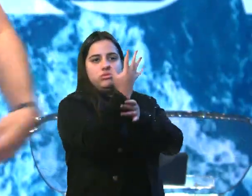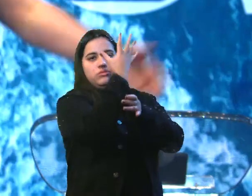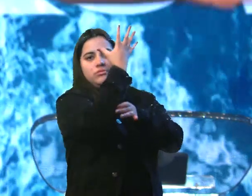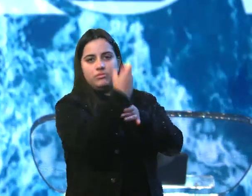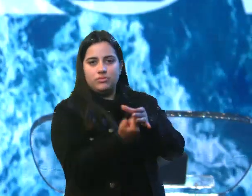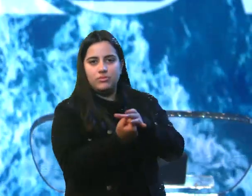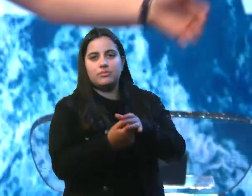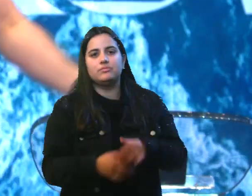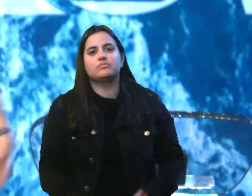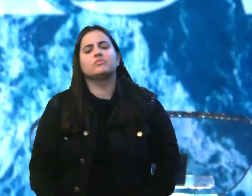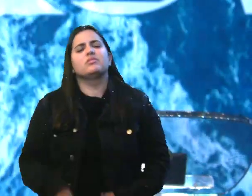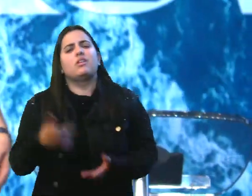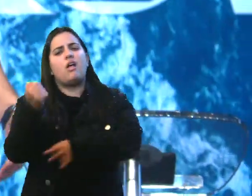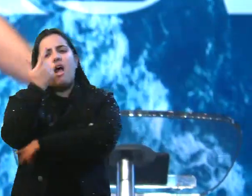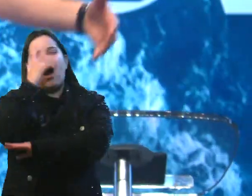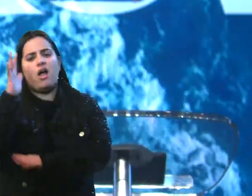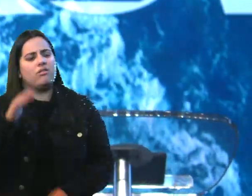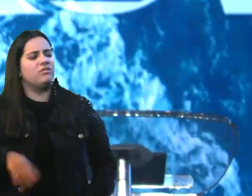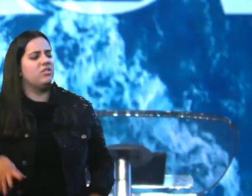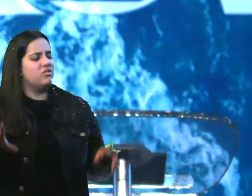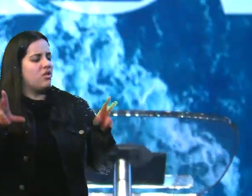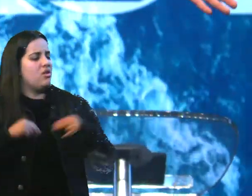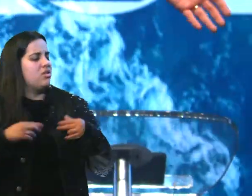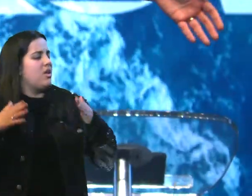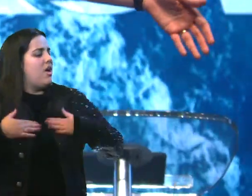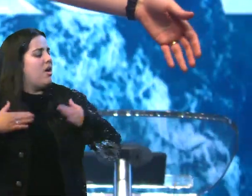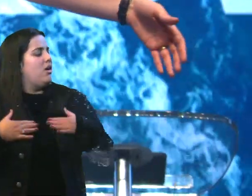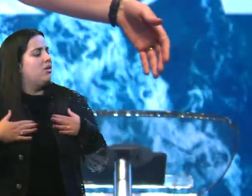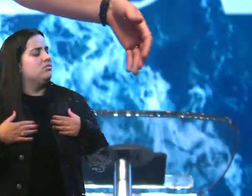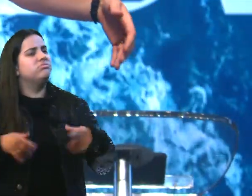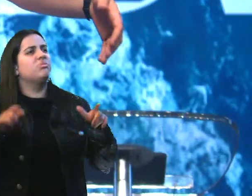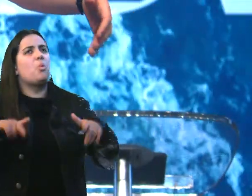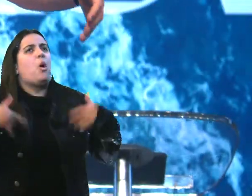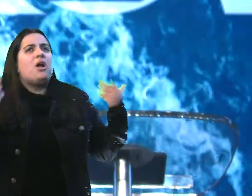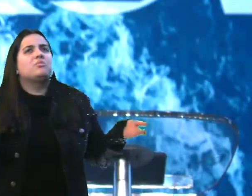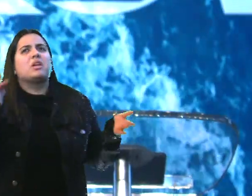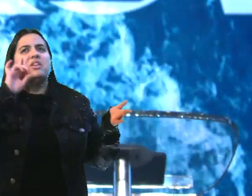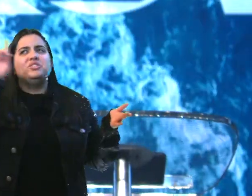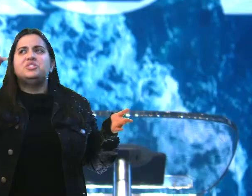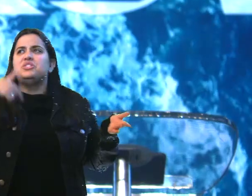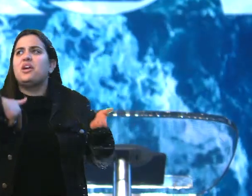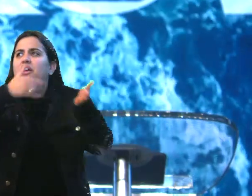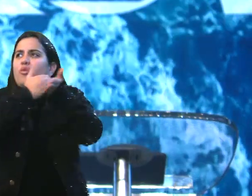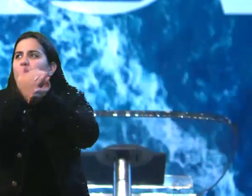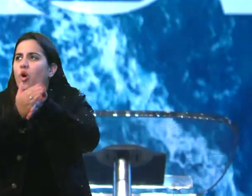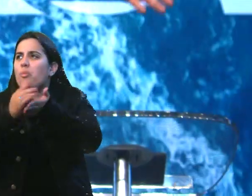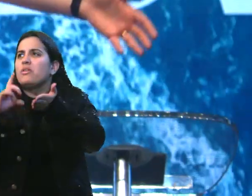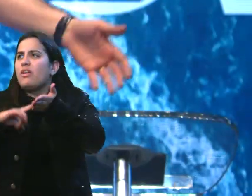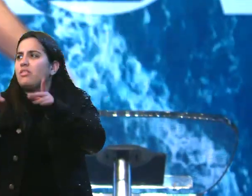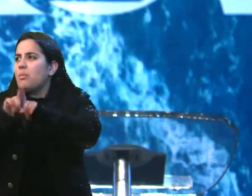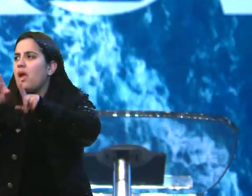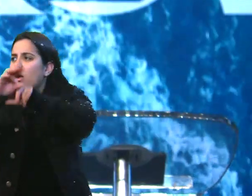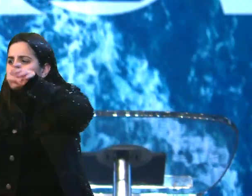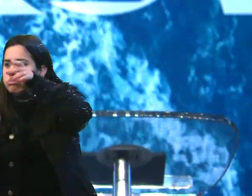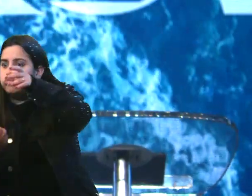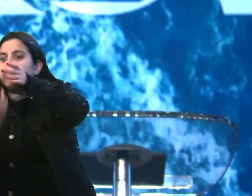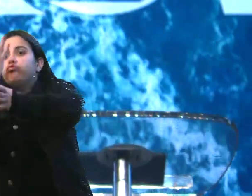Eu imagino ela falando assim, poxa, qual vai ser a minha hora de dar fruto? Qual vai ser o meu momento de dar fruto, de gerar